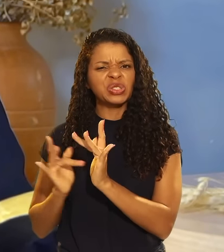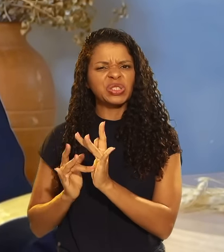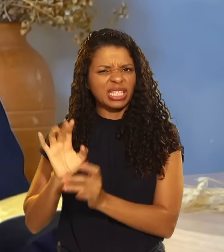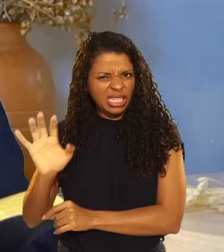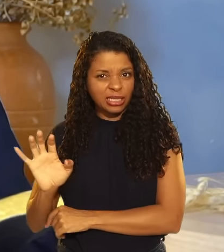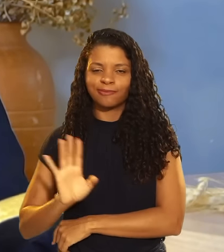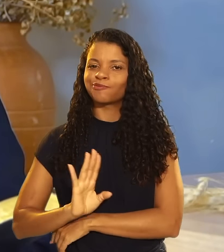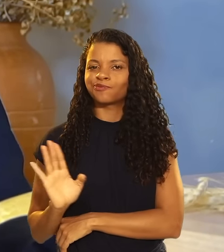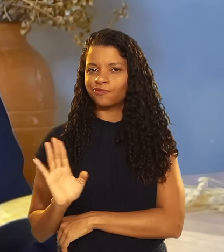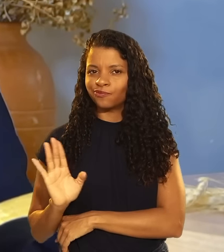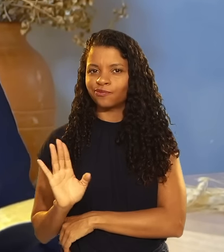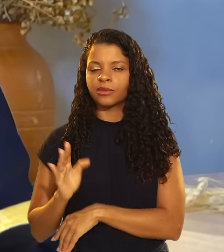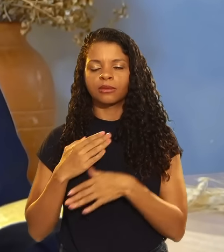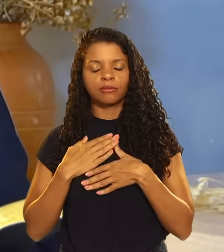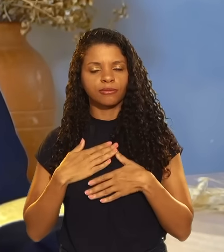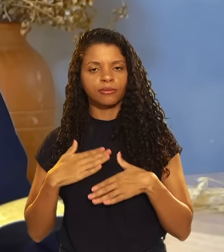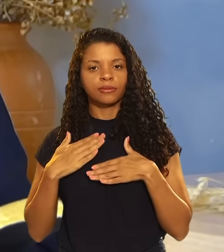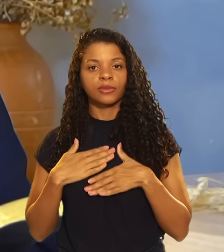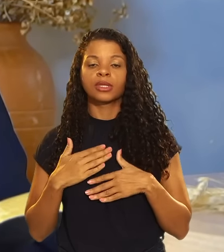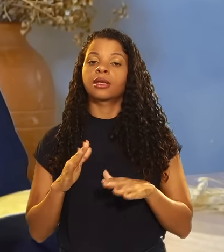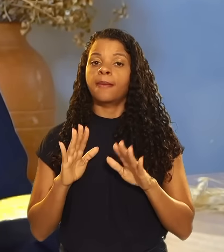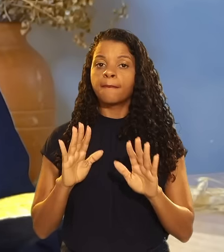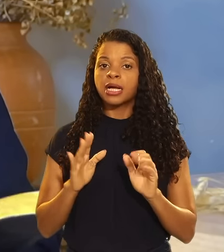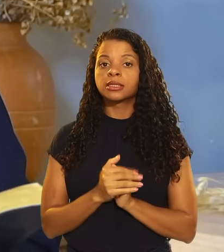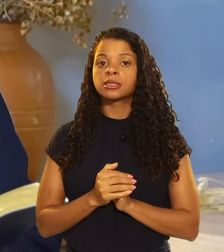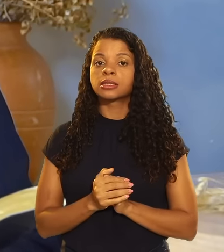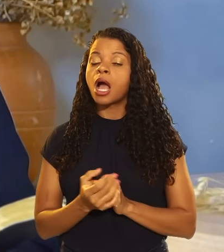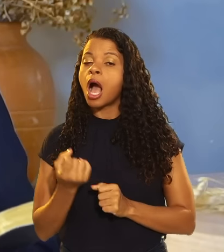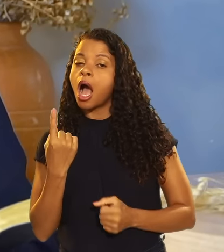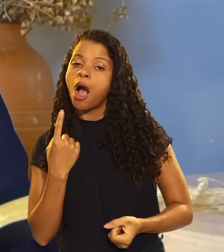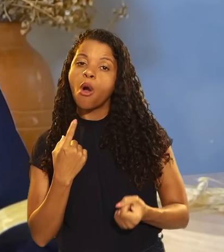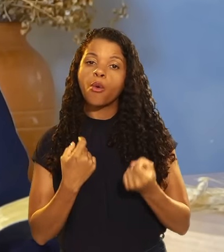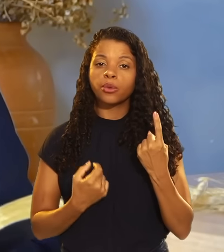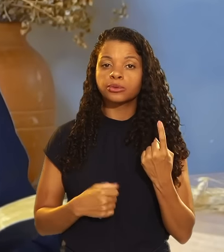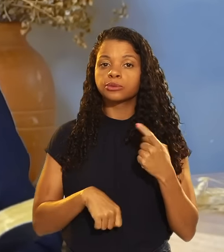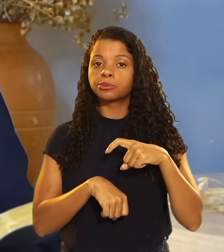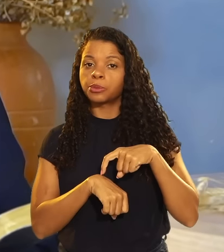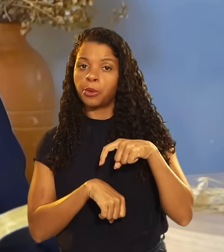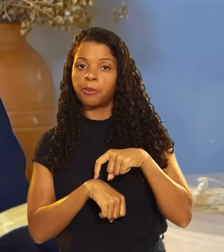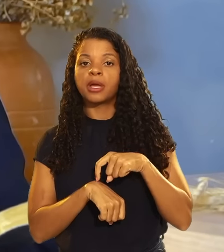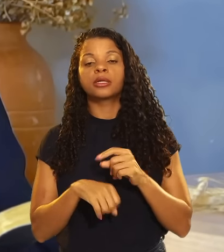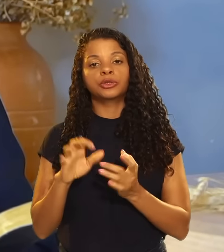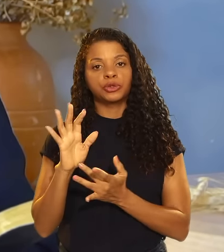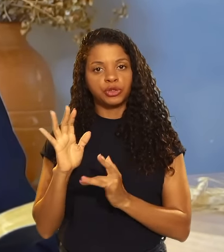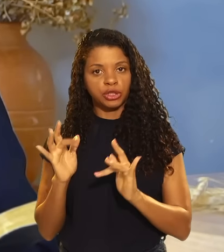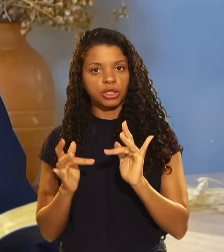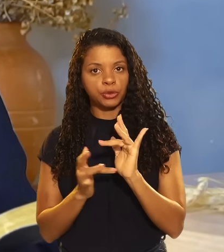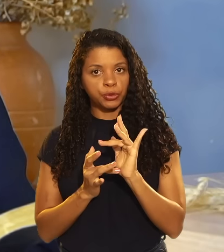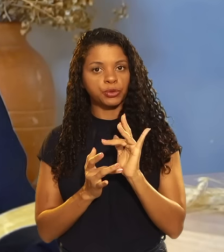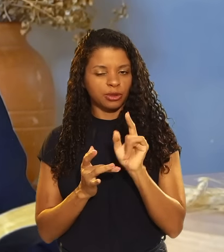Mas é verdade também que em alguns momentos Jesus se utilizou de circunstâncias como essa que a gente vai olhar